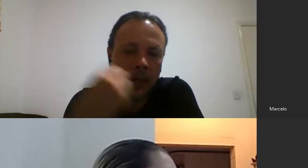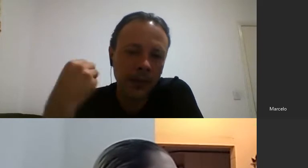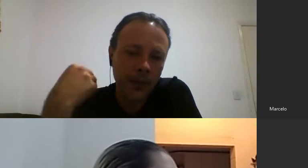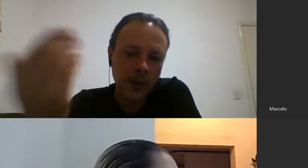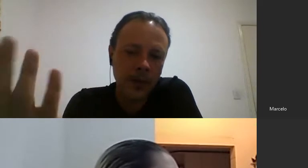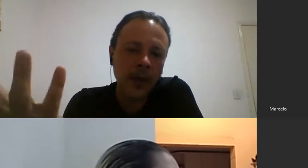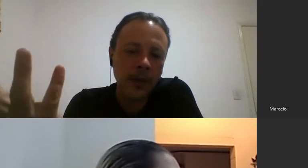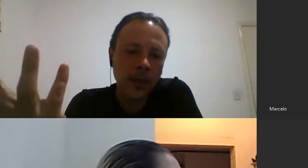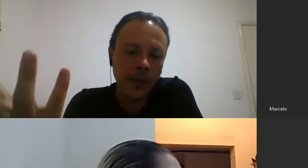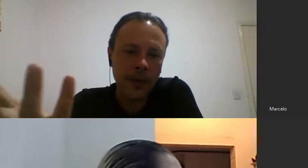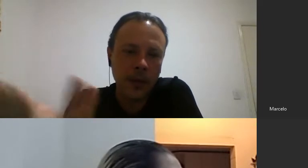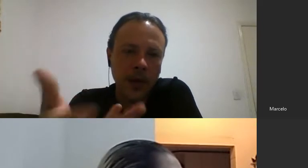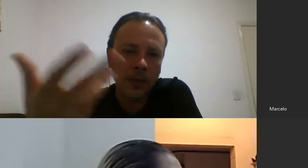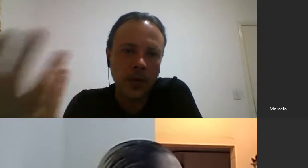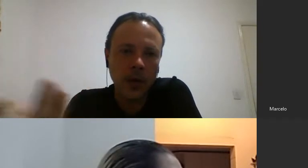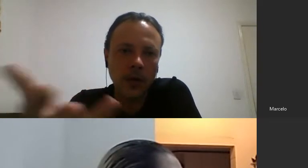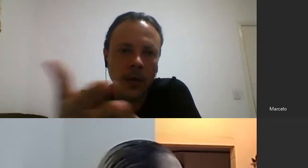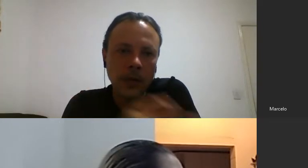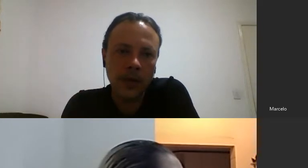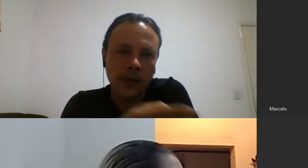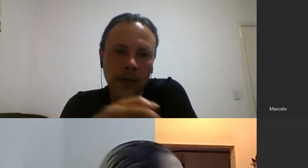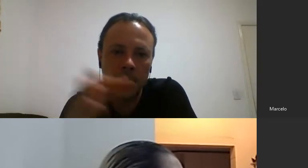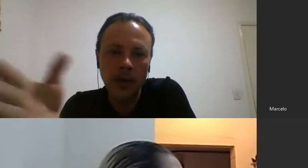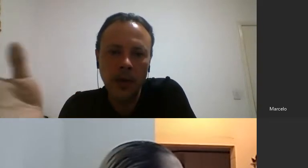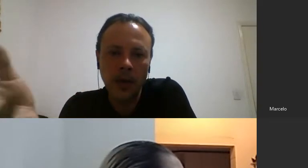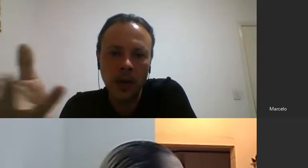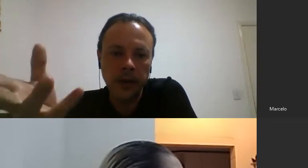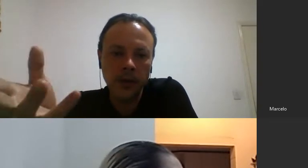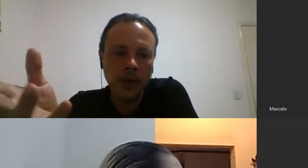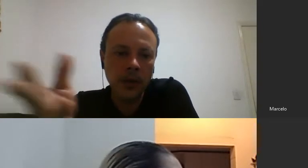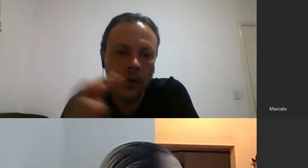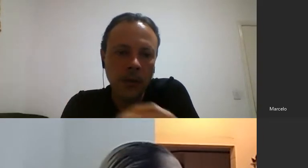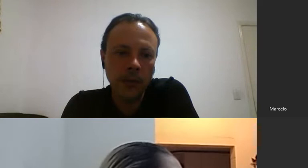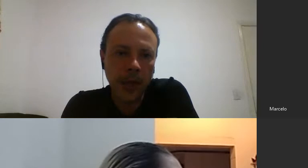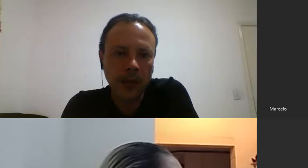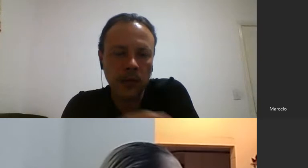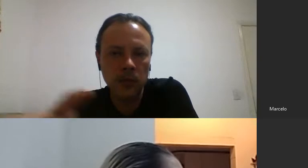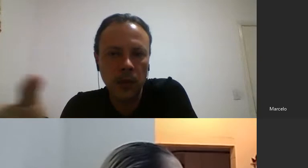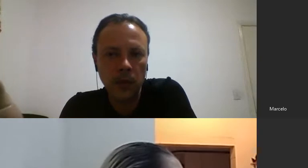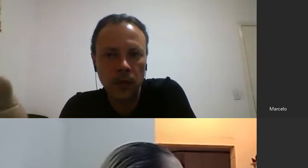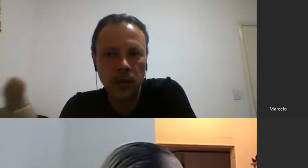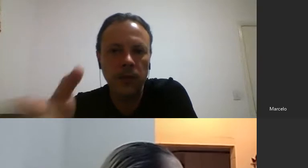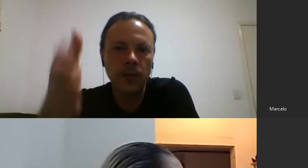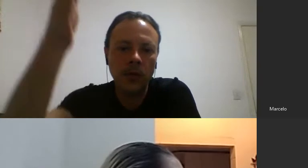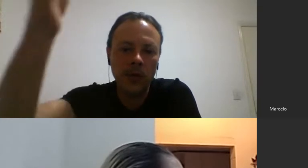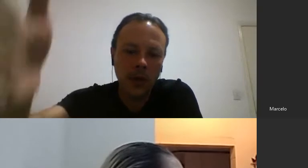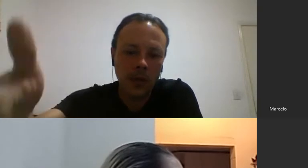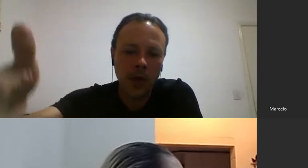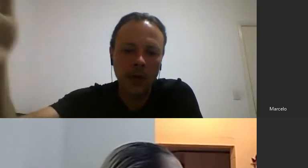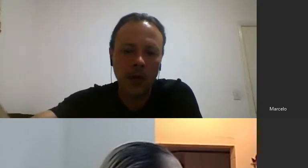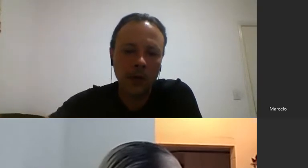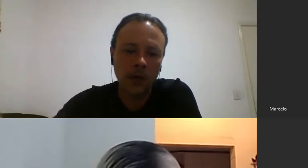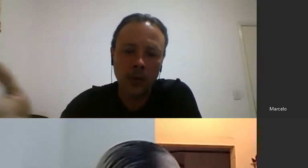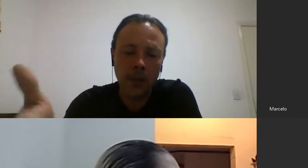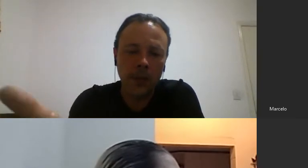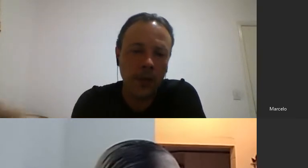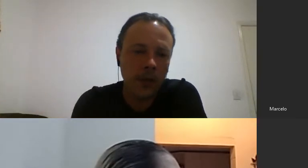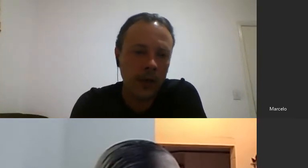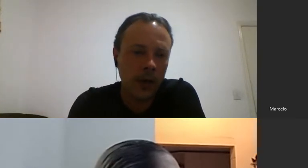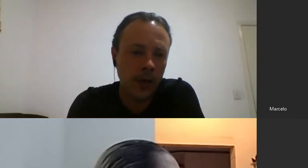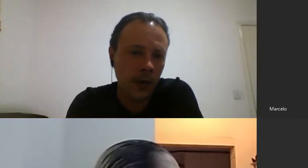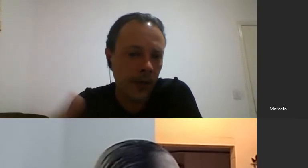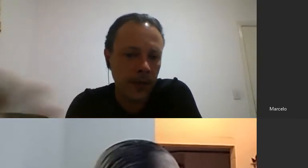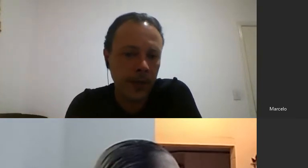mas sim para que vocês tenham conhecimento do que a gente está fazendo no sentido prático do negócio, conceitual e lógico. Não dá